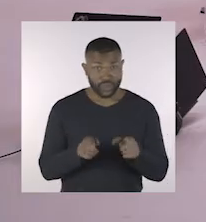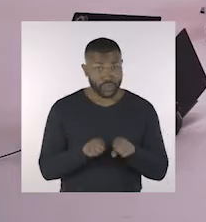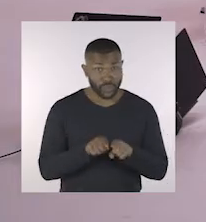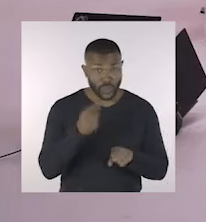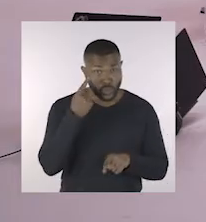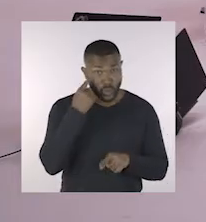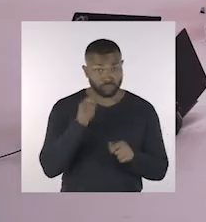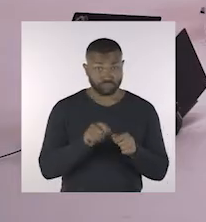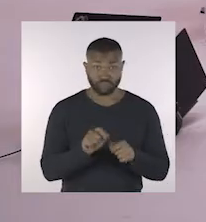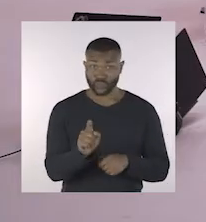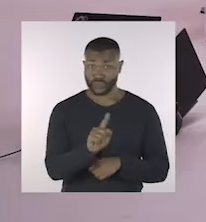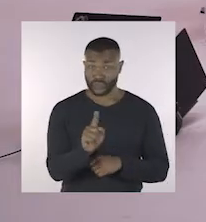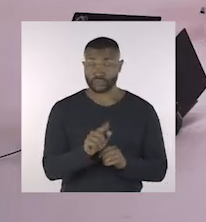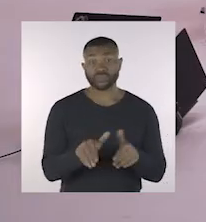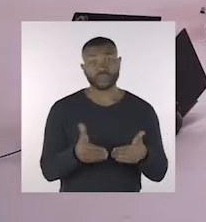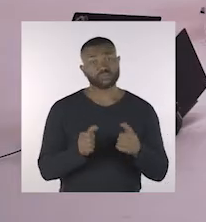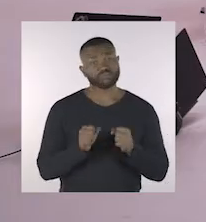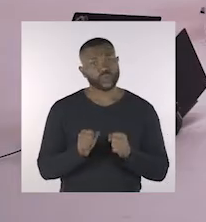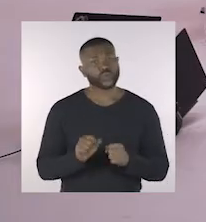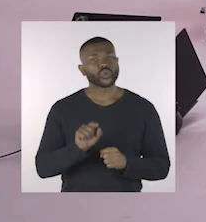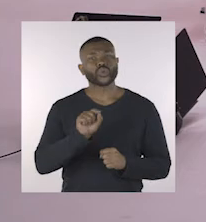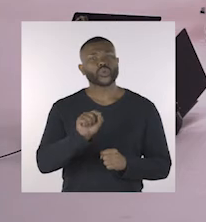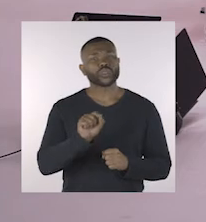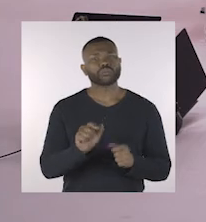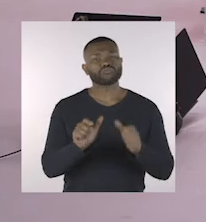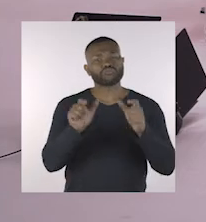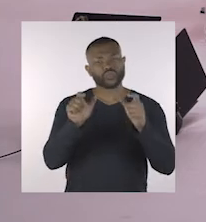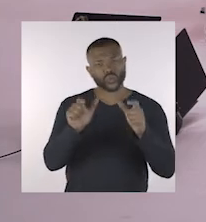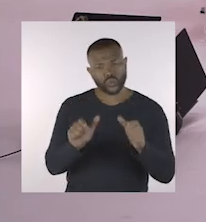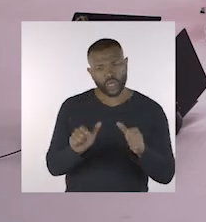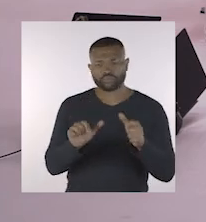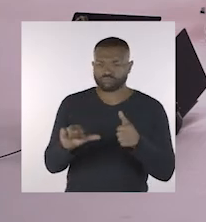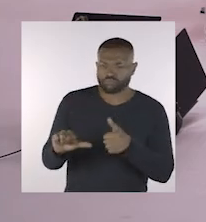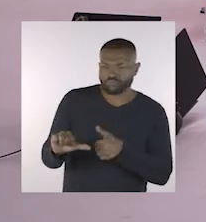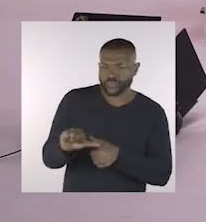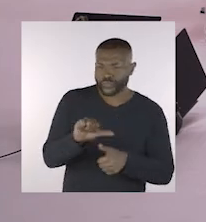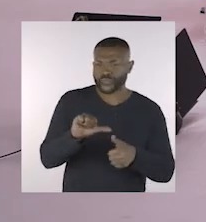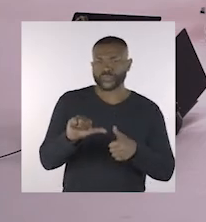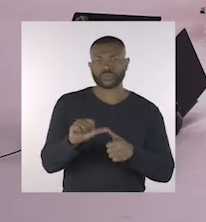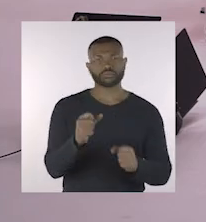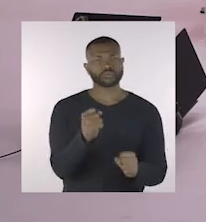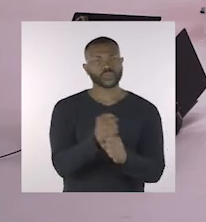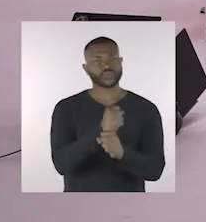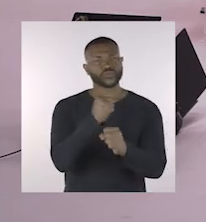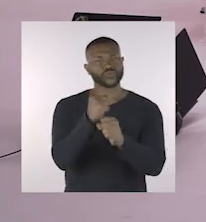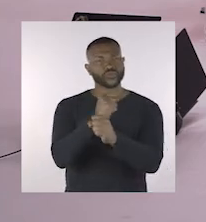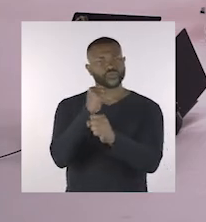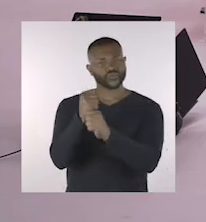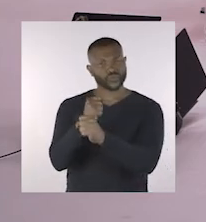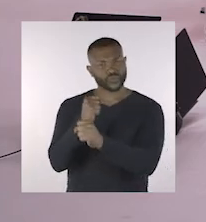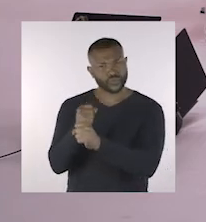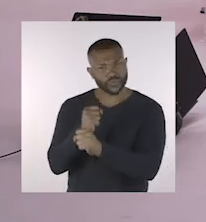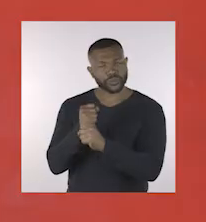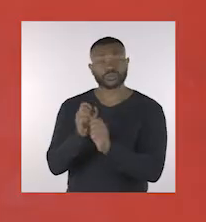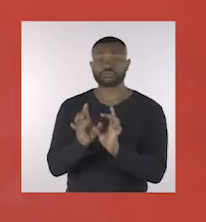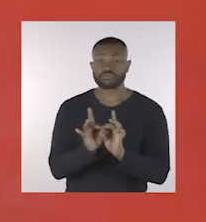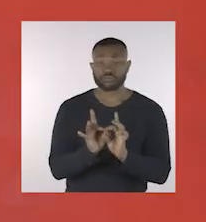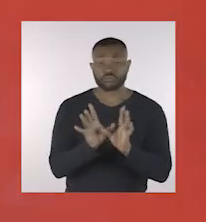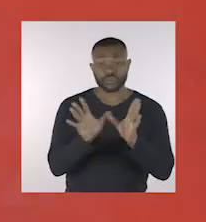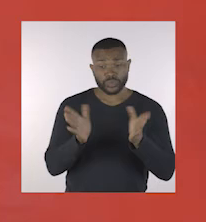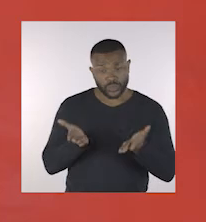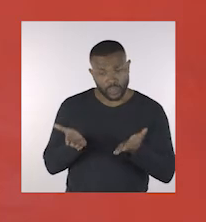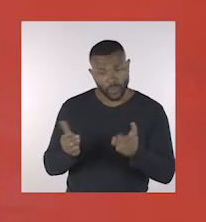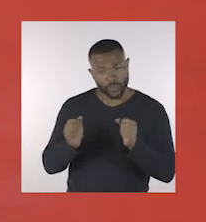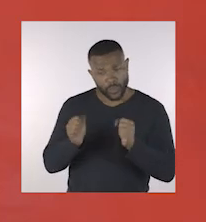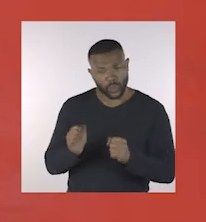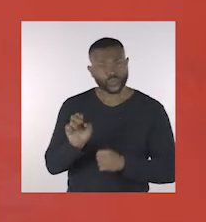não tá fazendo nesse momento e o Dora também não fez aí você pode desapropriar esses Imóveis é reformar e